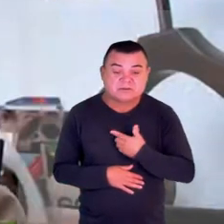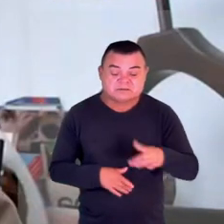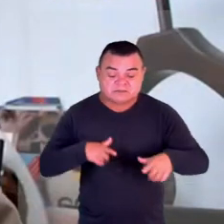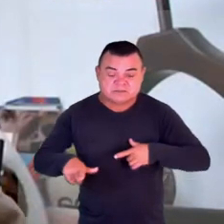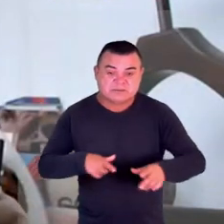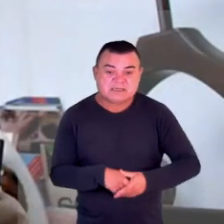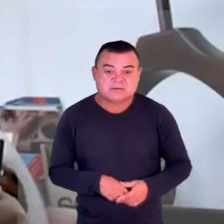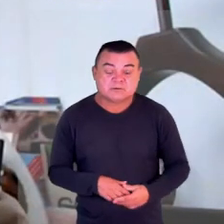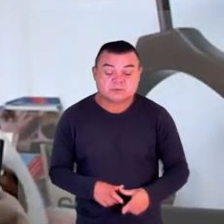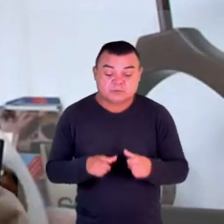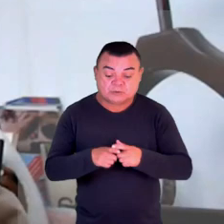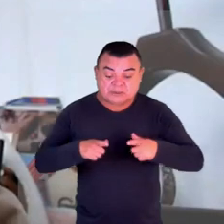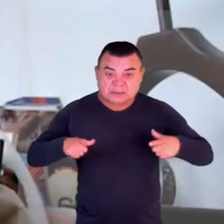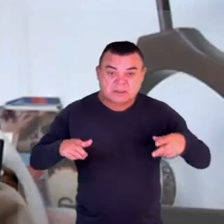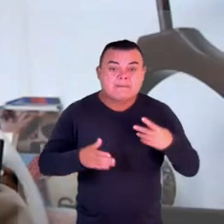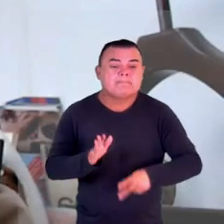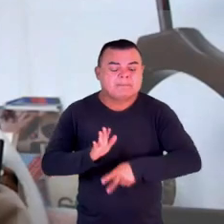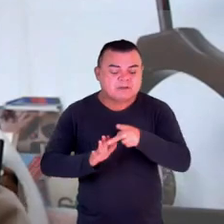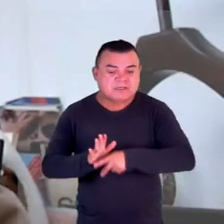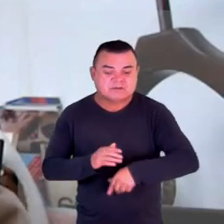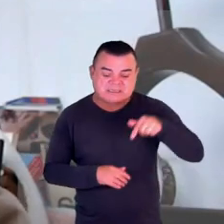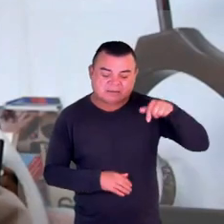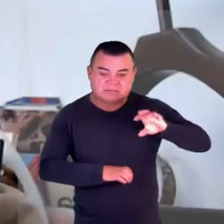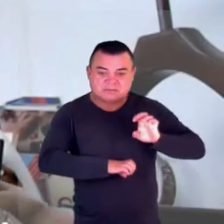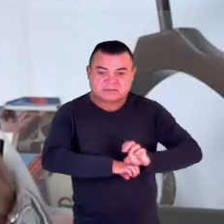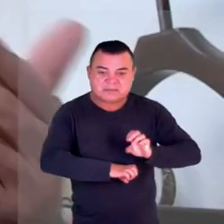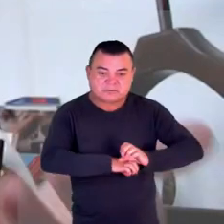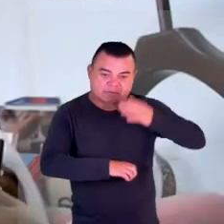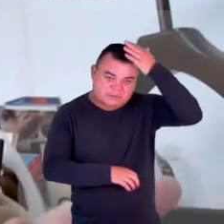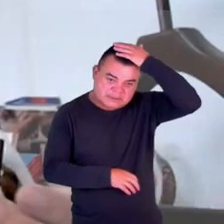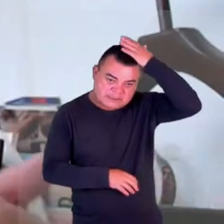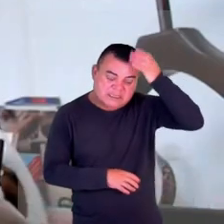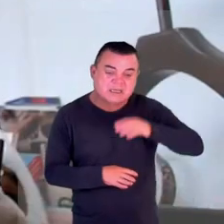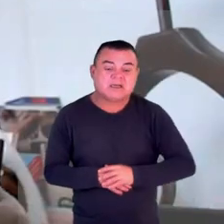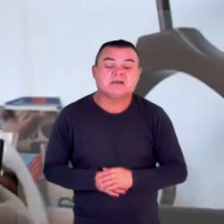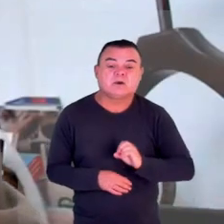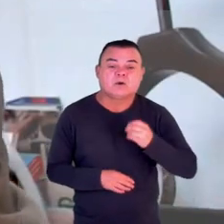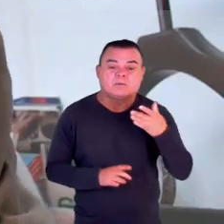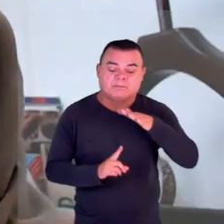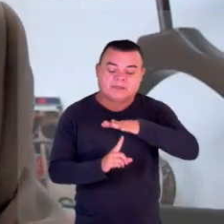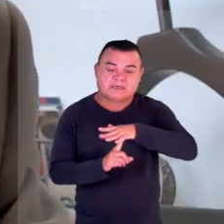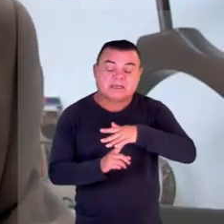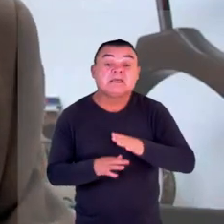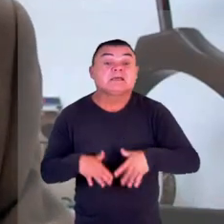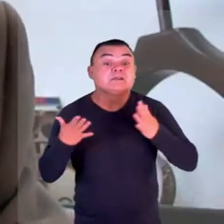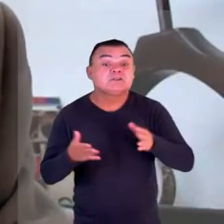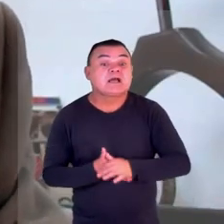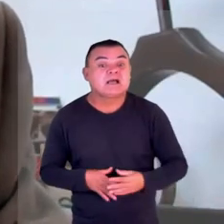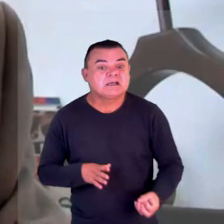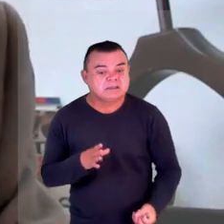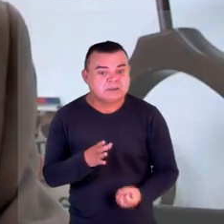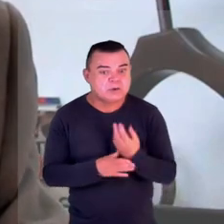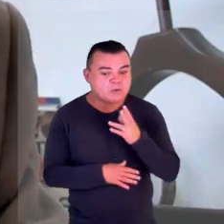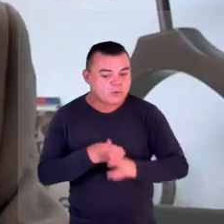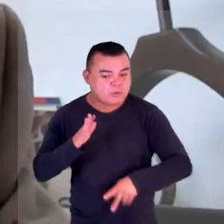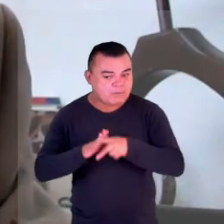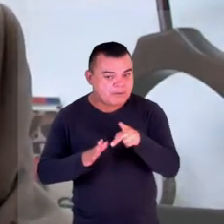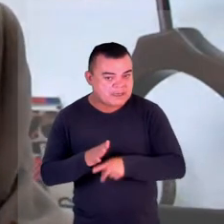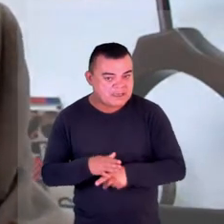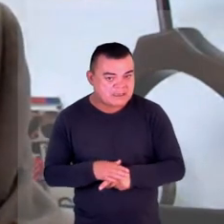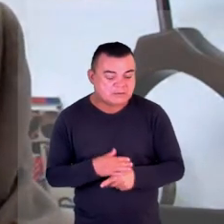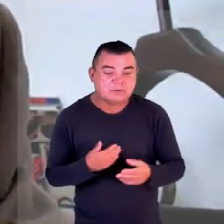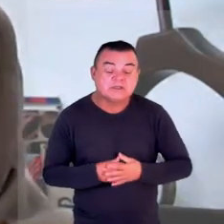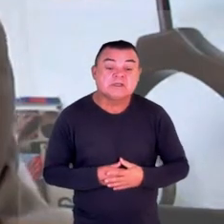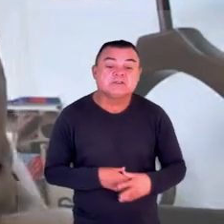projeto aqui no estado do Paraná que já produziu um plano estadual de introdução progressiva de